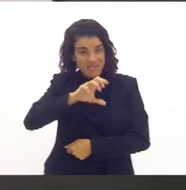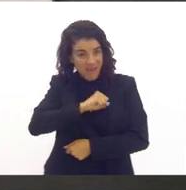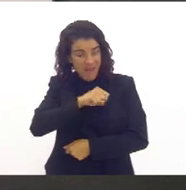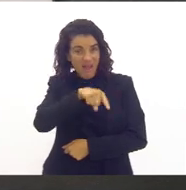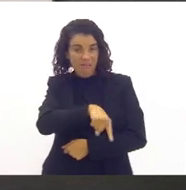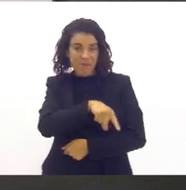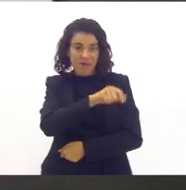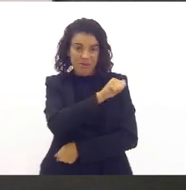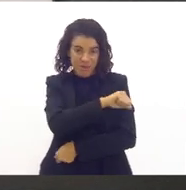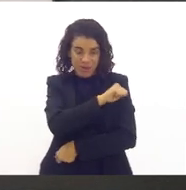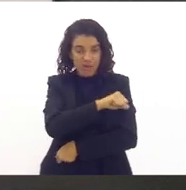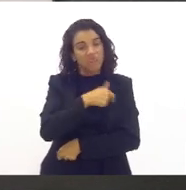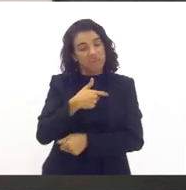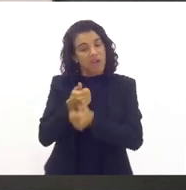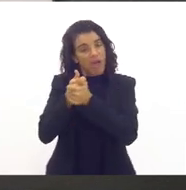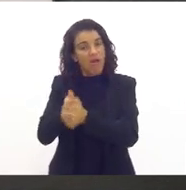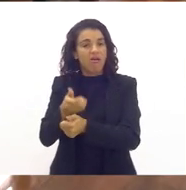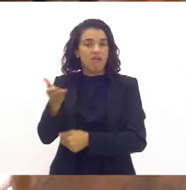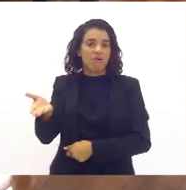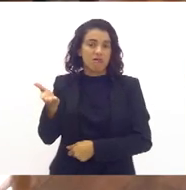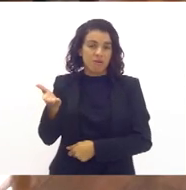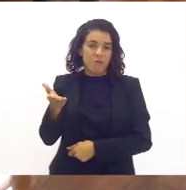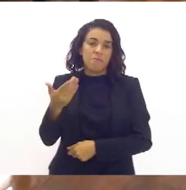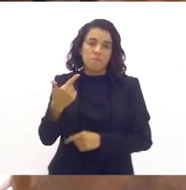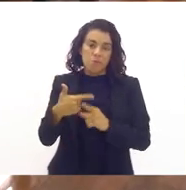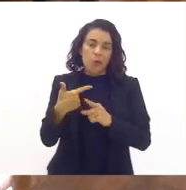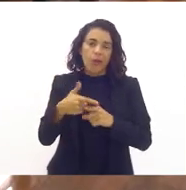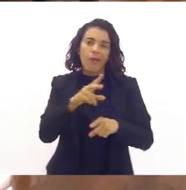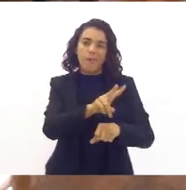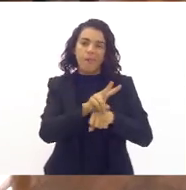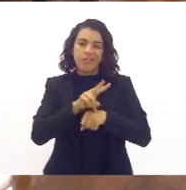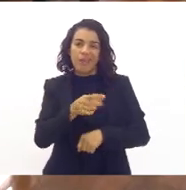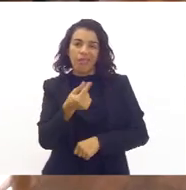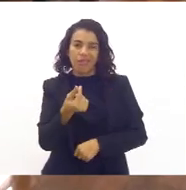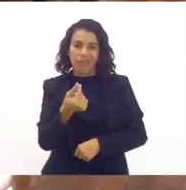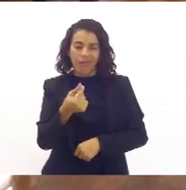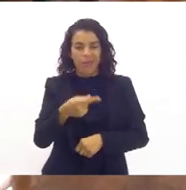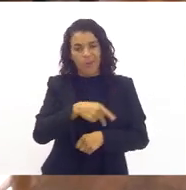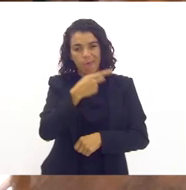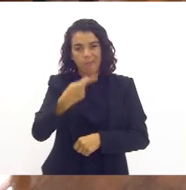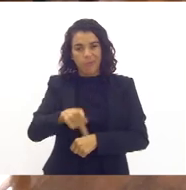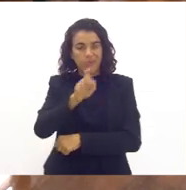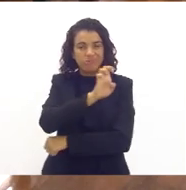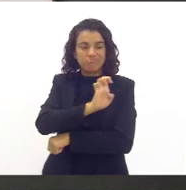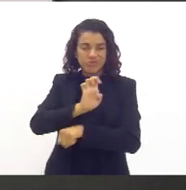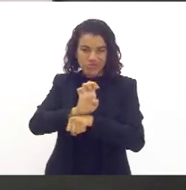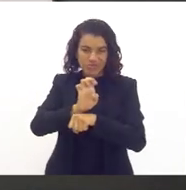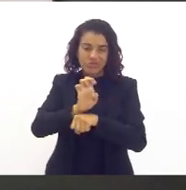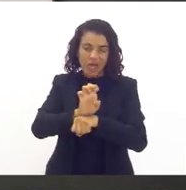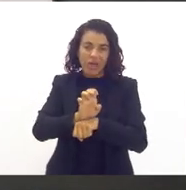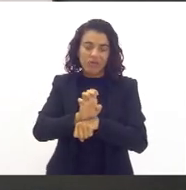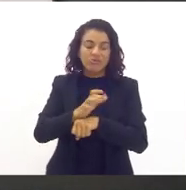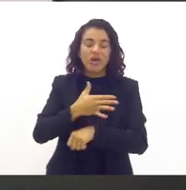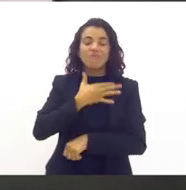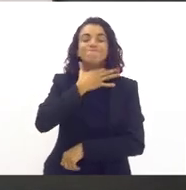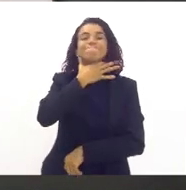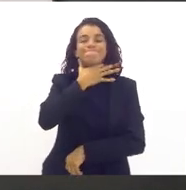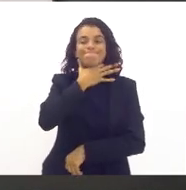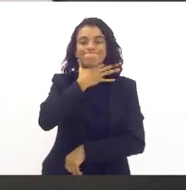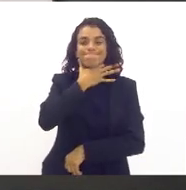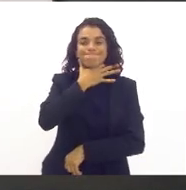essa agiotagem que a União faz com o nosso Estado, e que está sufocado e não aguenta